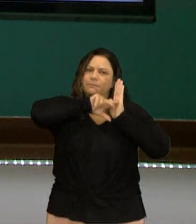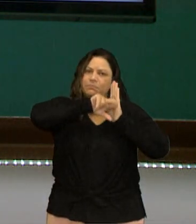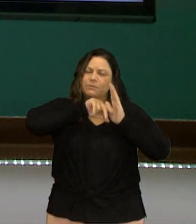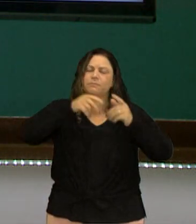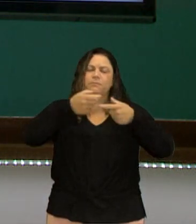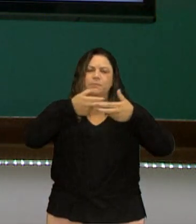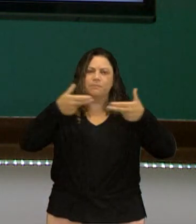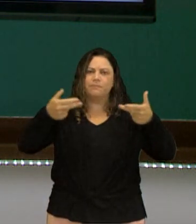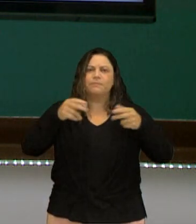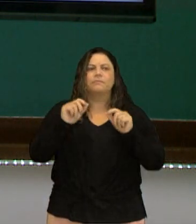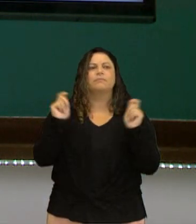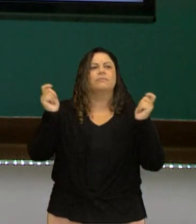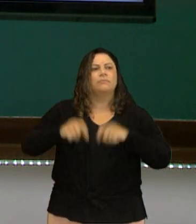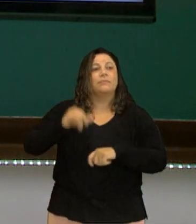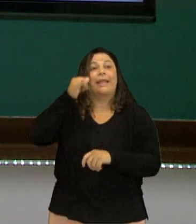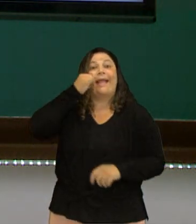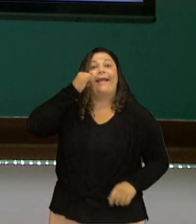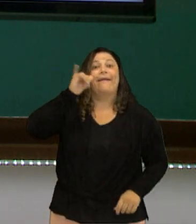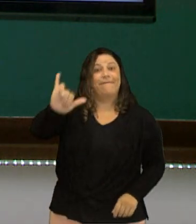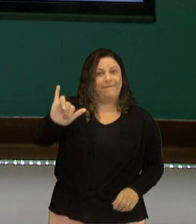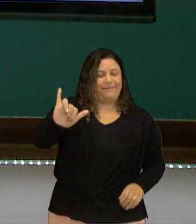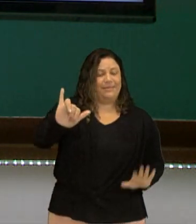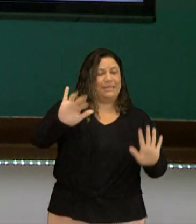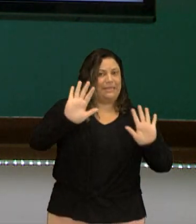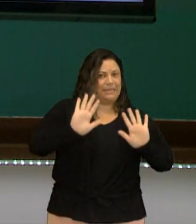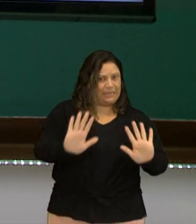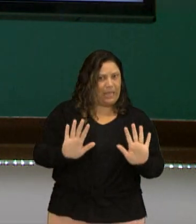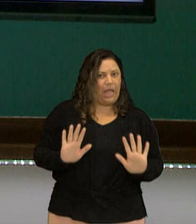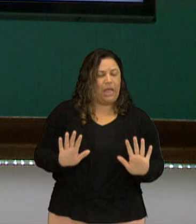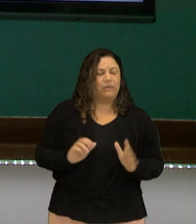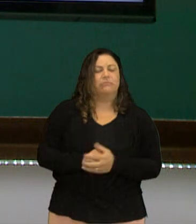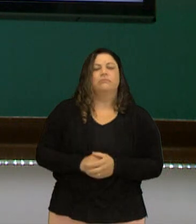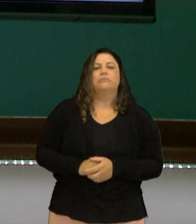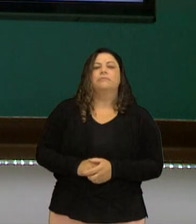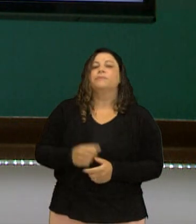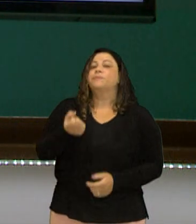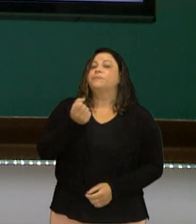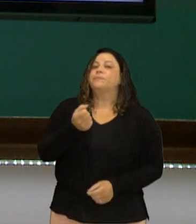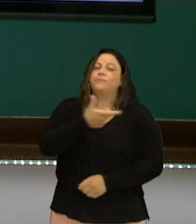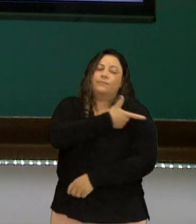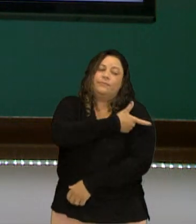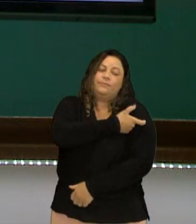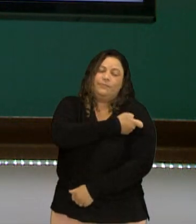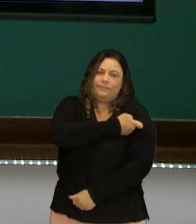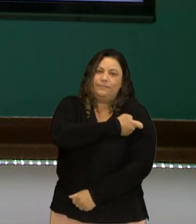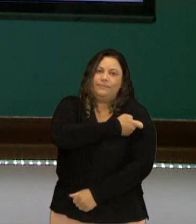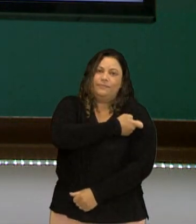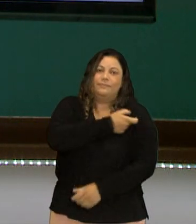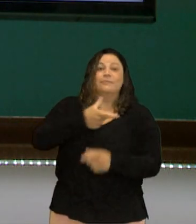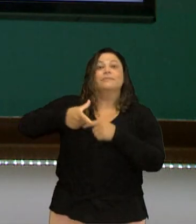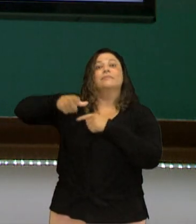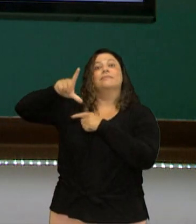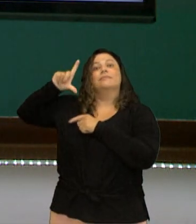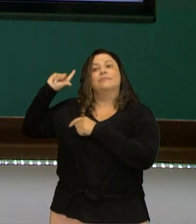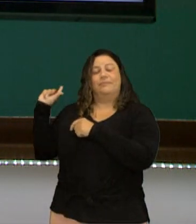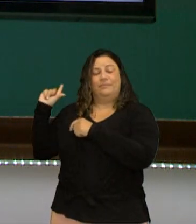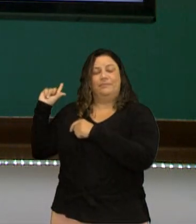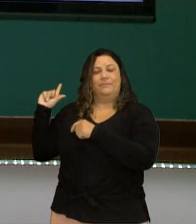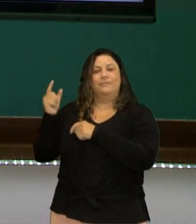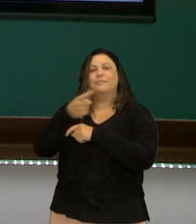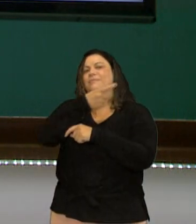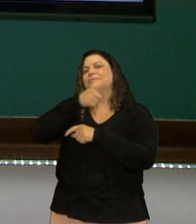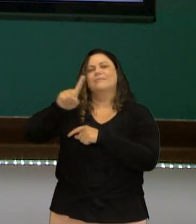lá a palavra, prevenção. Eu tomo a vacina de antemão antes, para